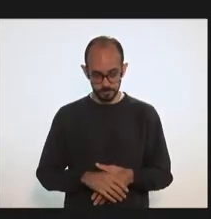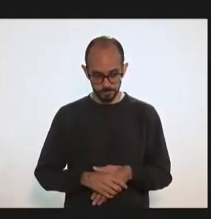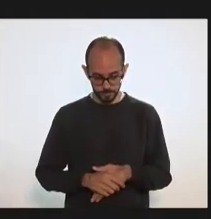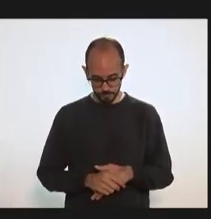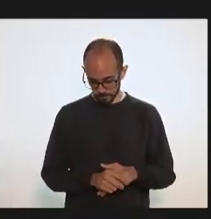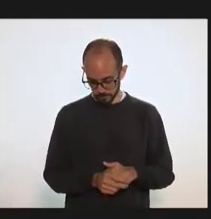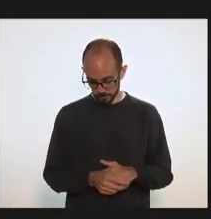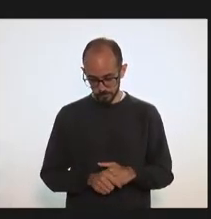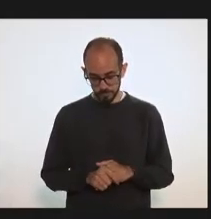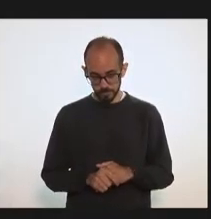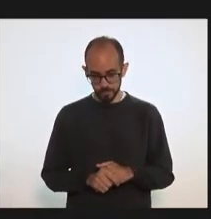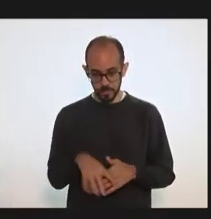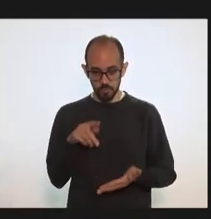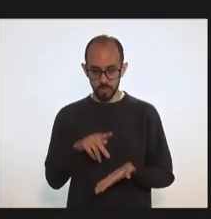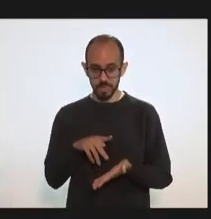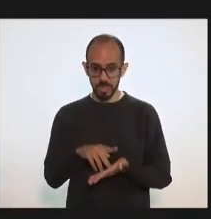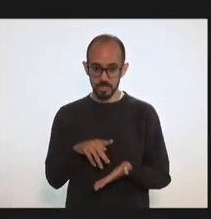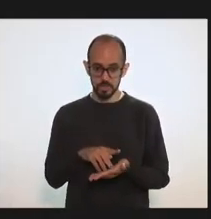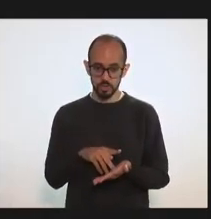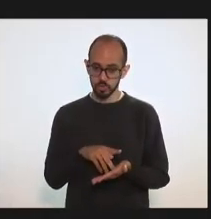Então, leia, por favor.